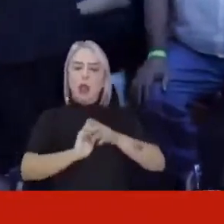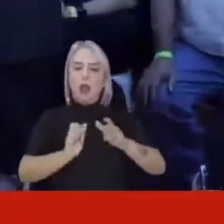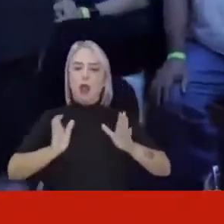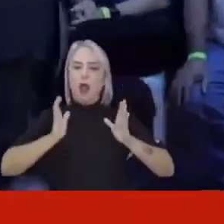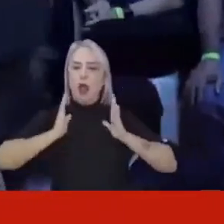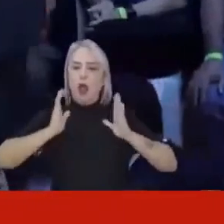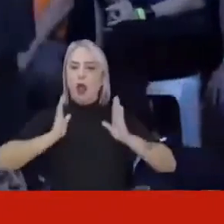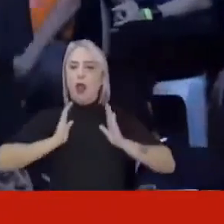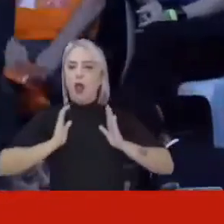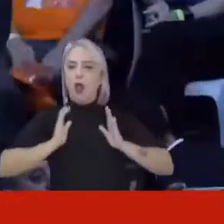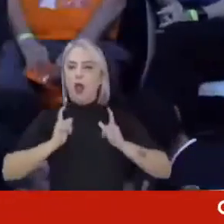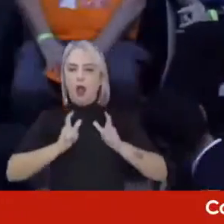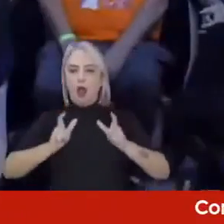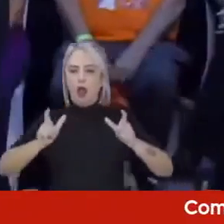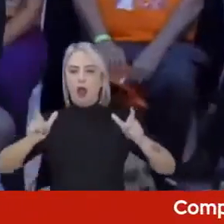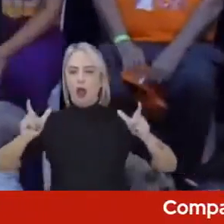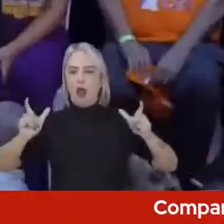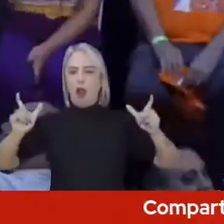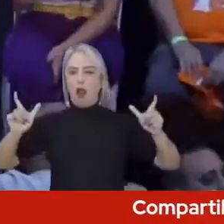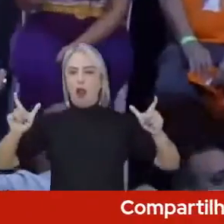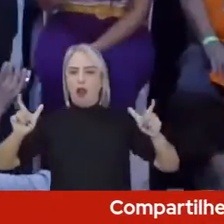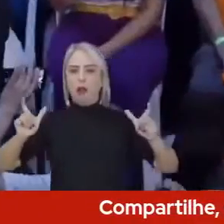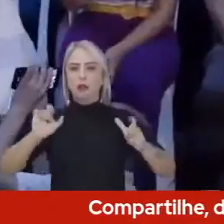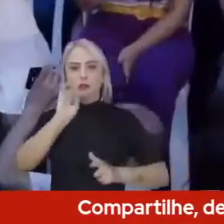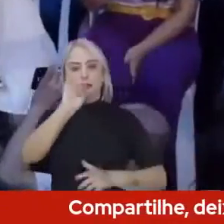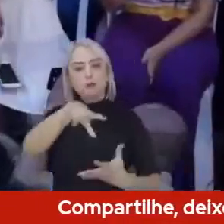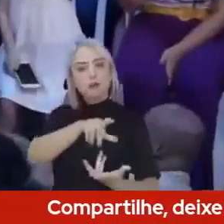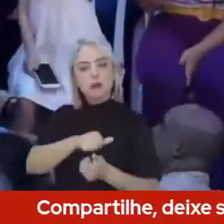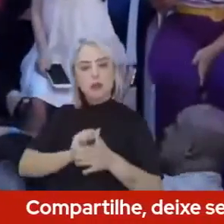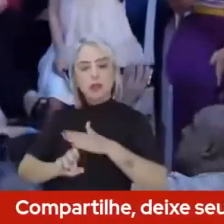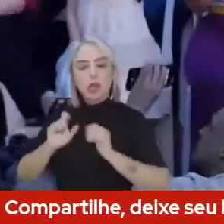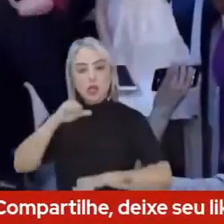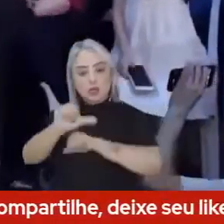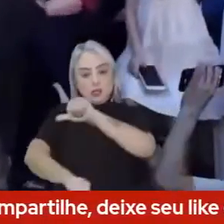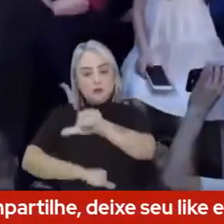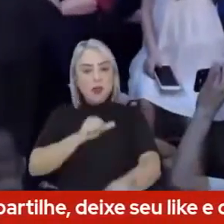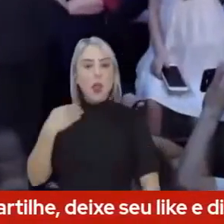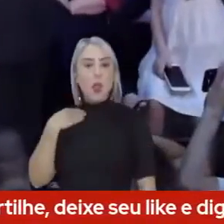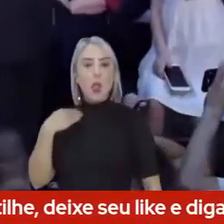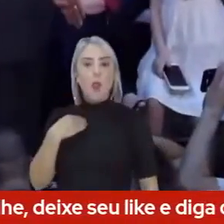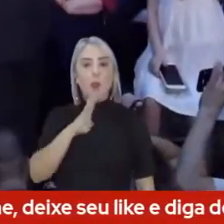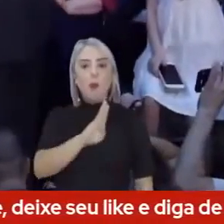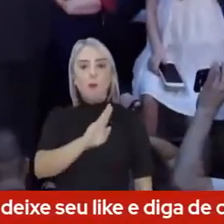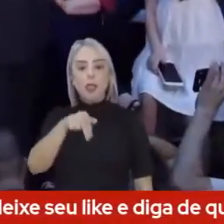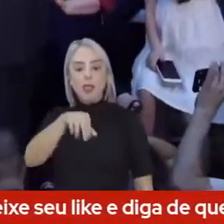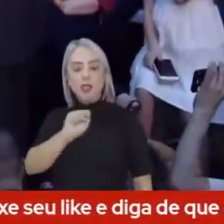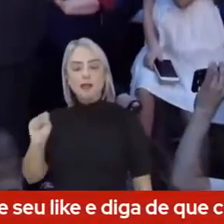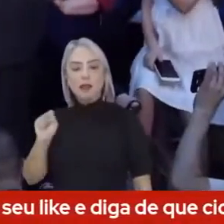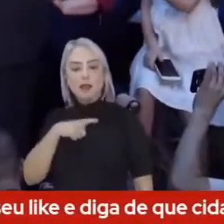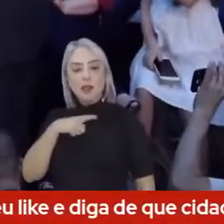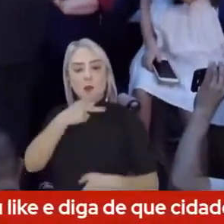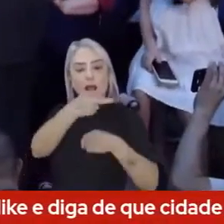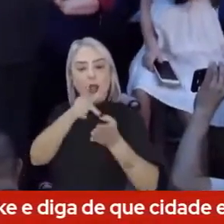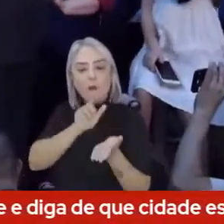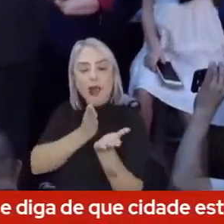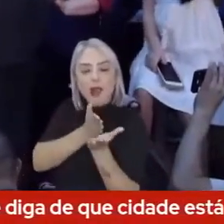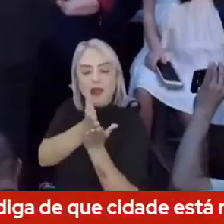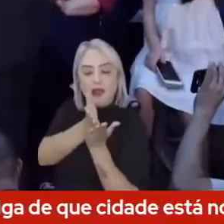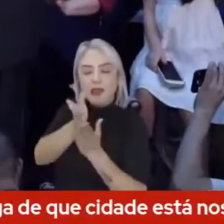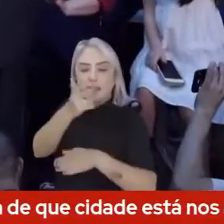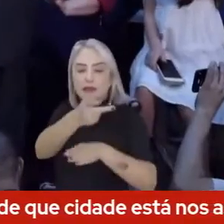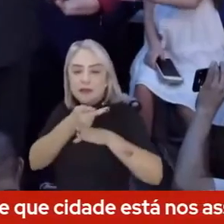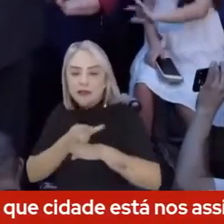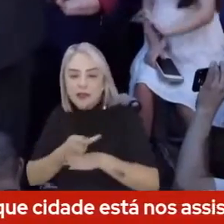grandes multinacionais. Nós precisamos transformar o BNDES e ter uma carteira específica para cuidar de pequeno e